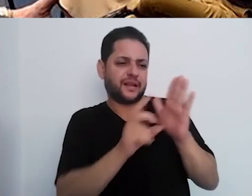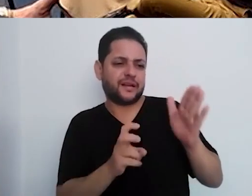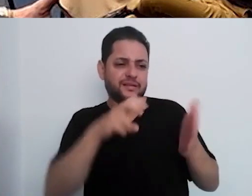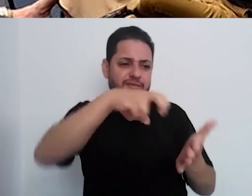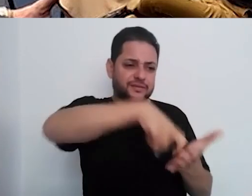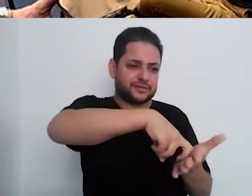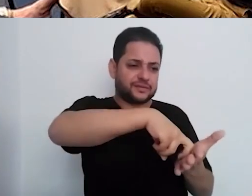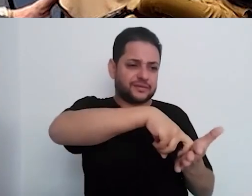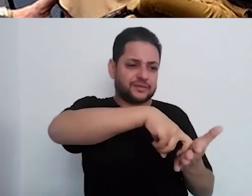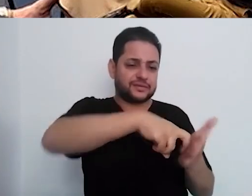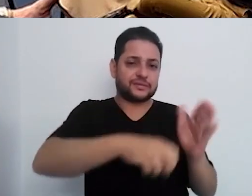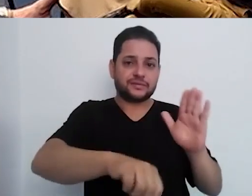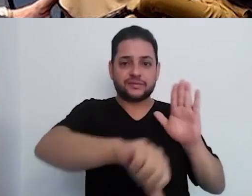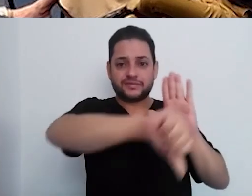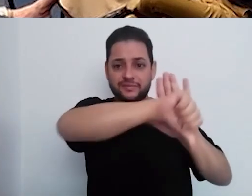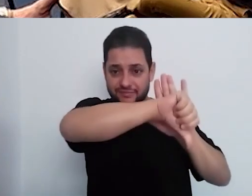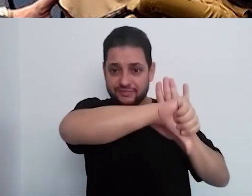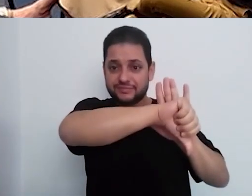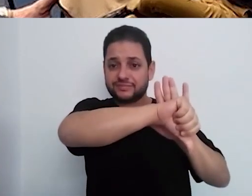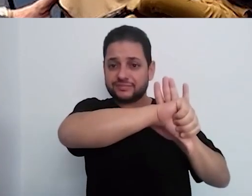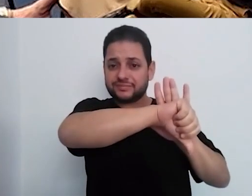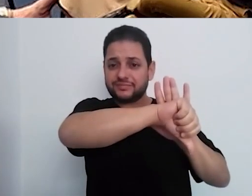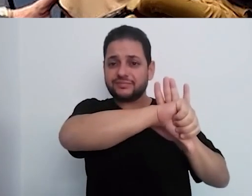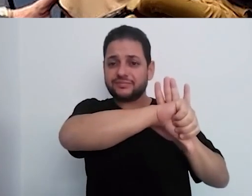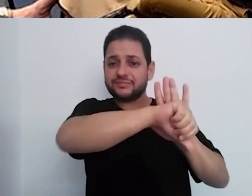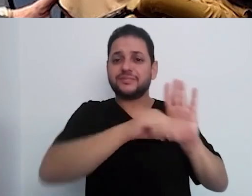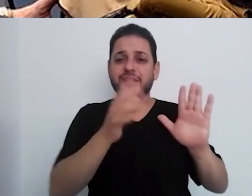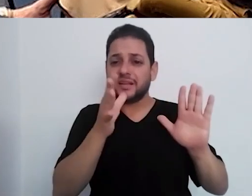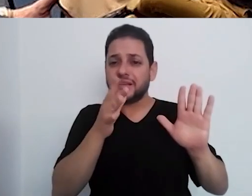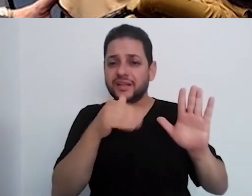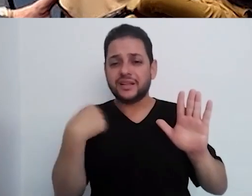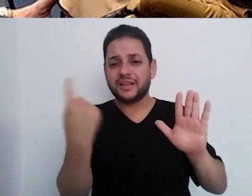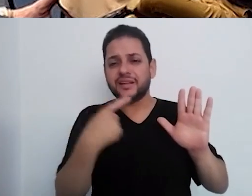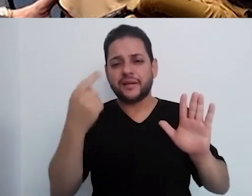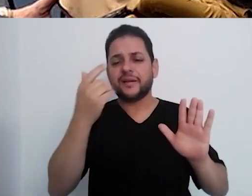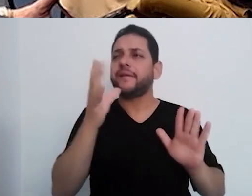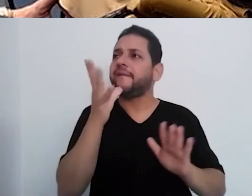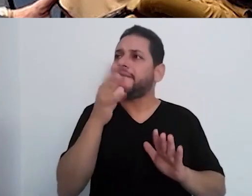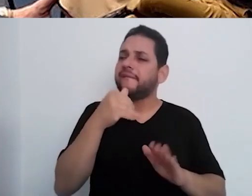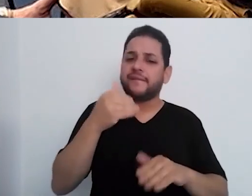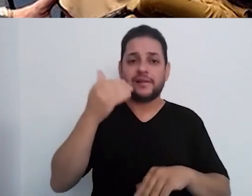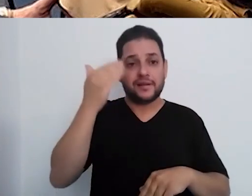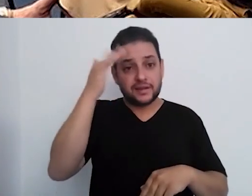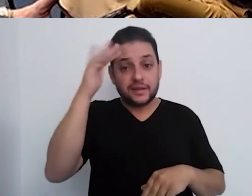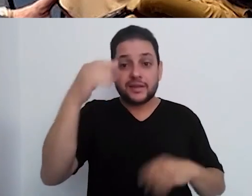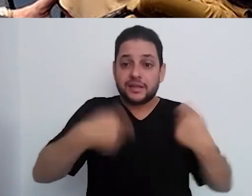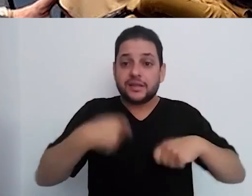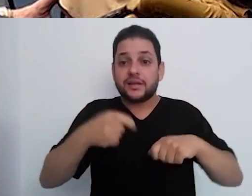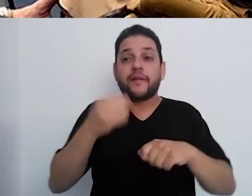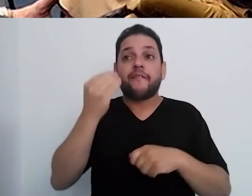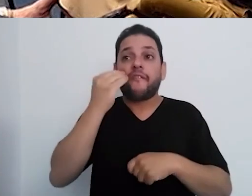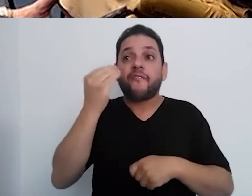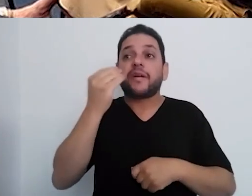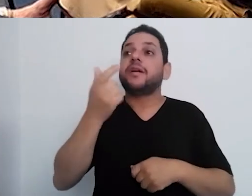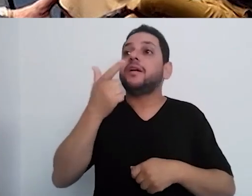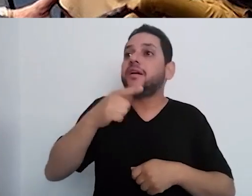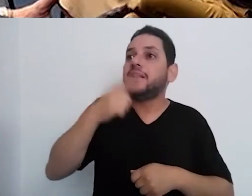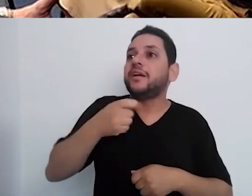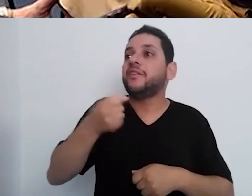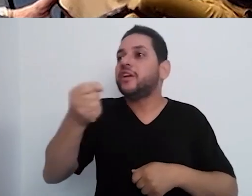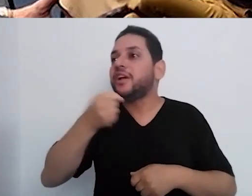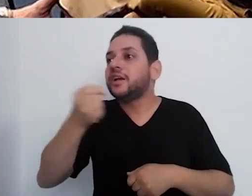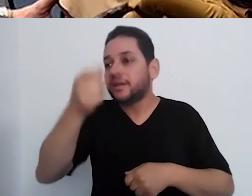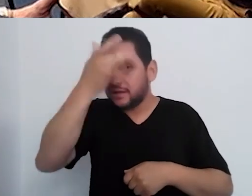pesquisa era muito complexa, era muito difícil. A gente demorava muito para entender. A gente tinha que tentar falar com as pessoas que a gente conhecia do judiciário